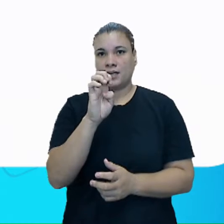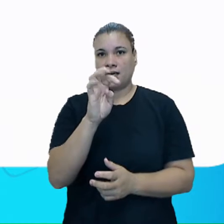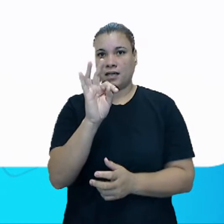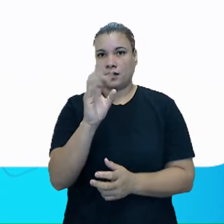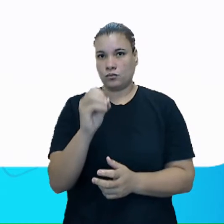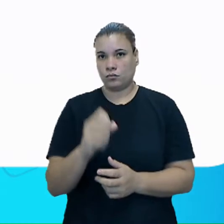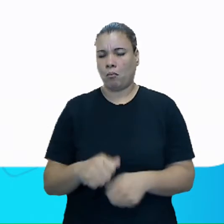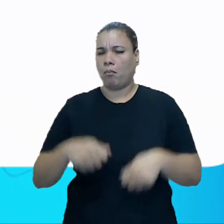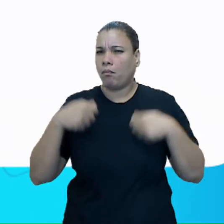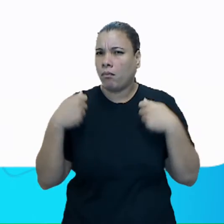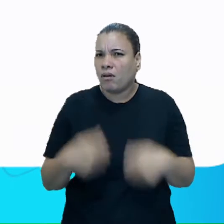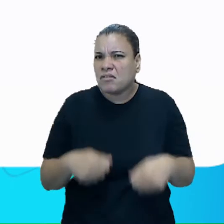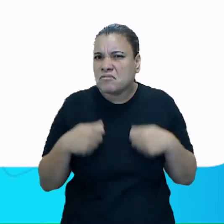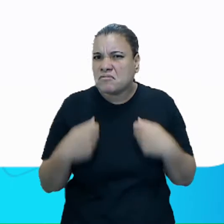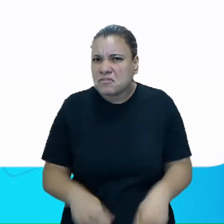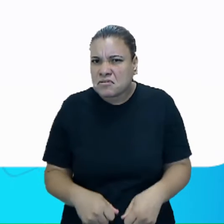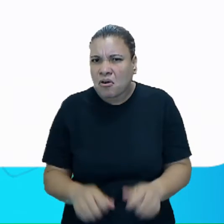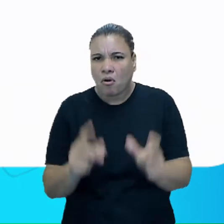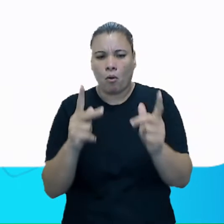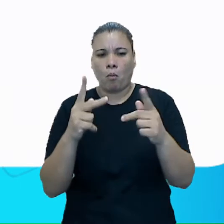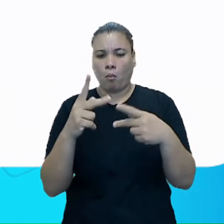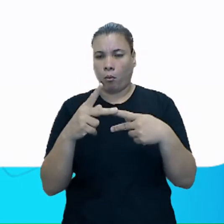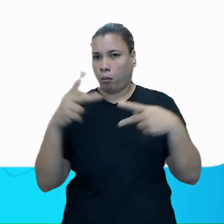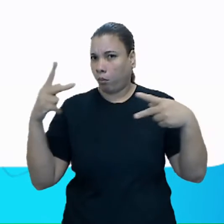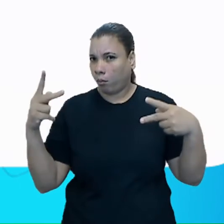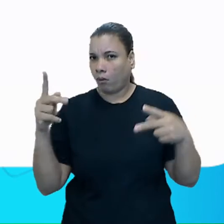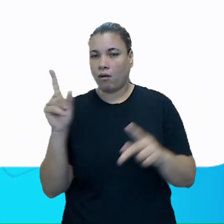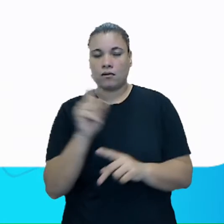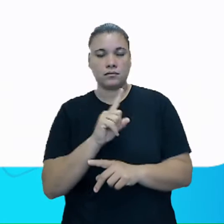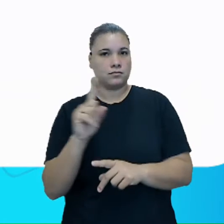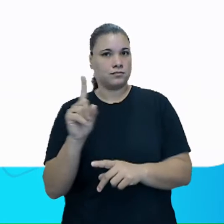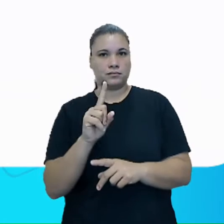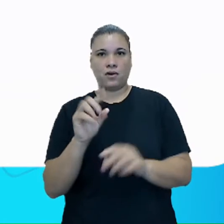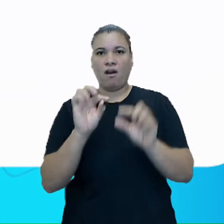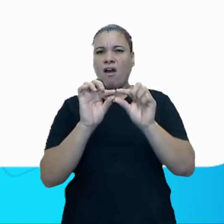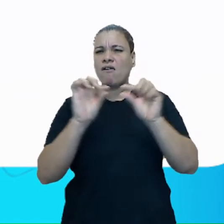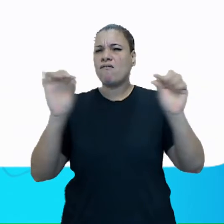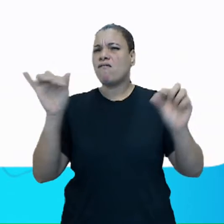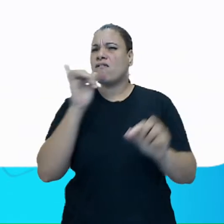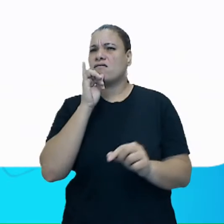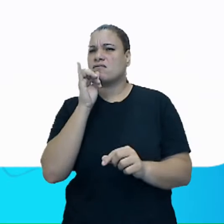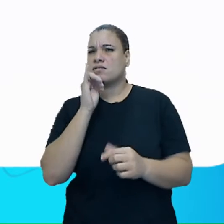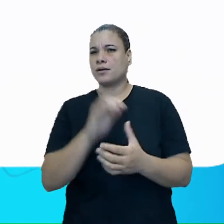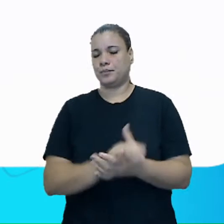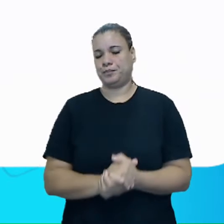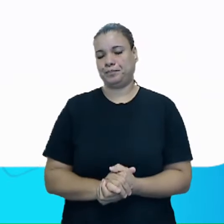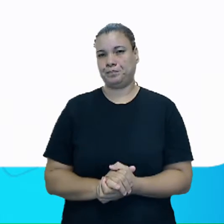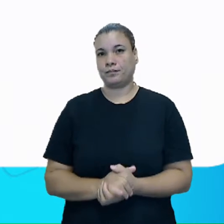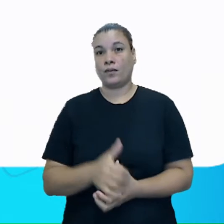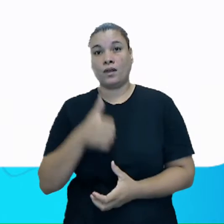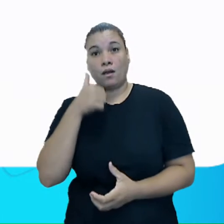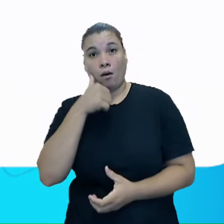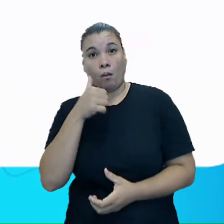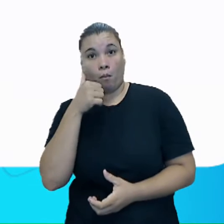uma preposição. Vitória cantou. Vitória cantou. Olha o